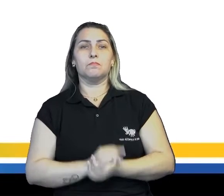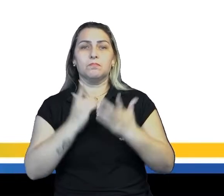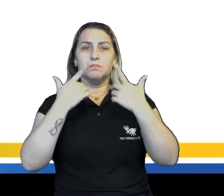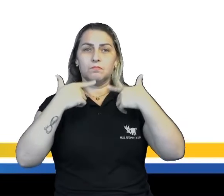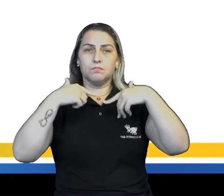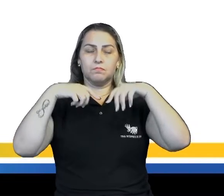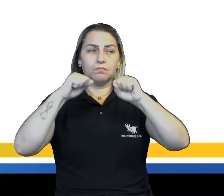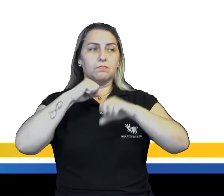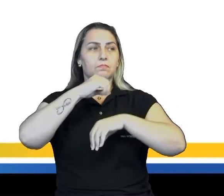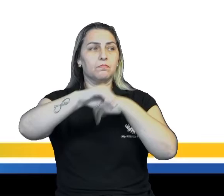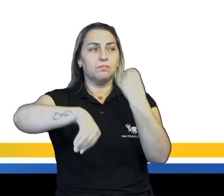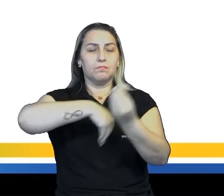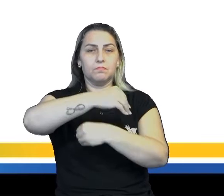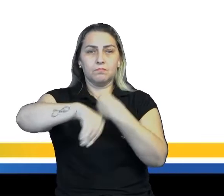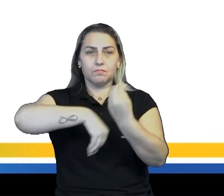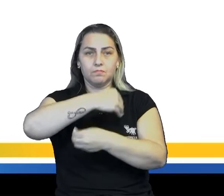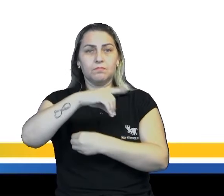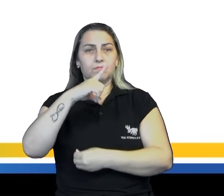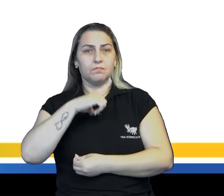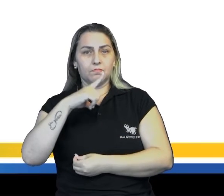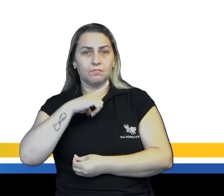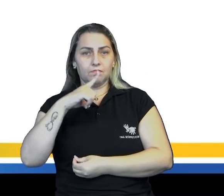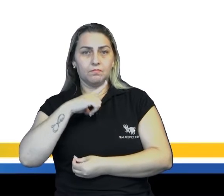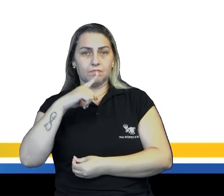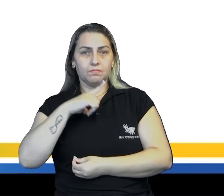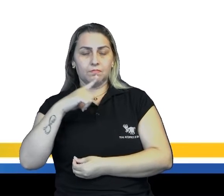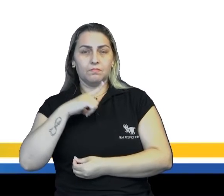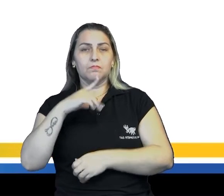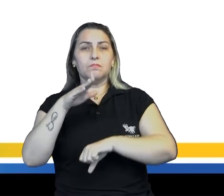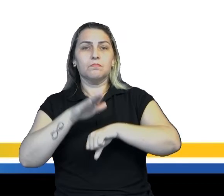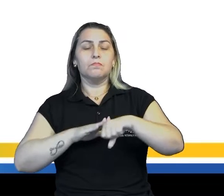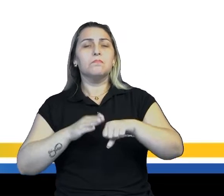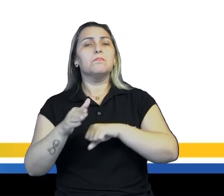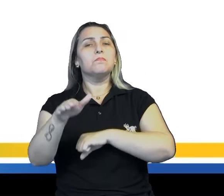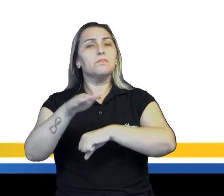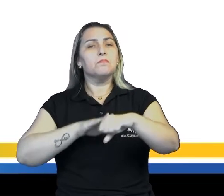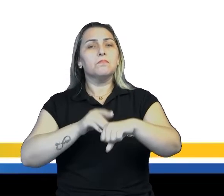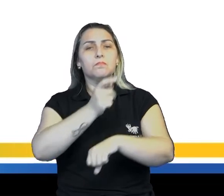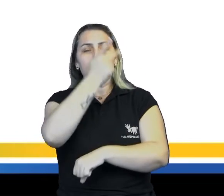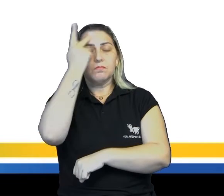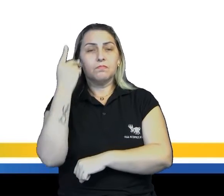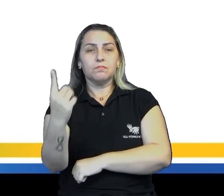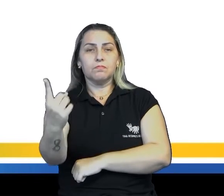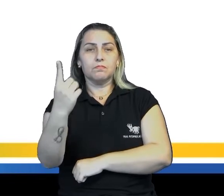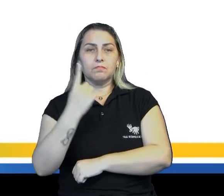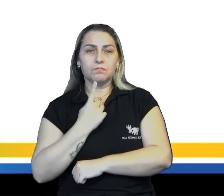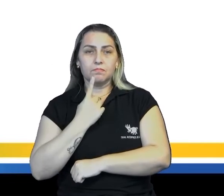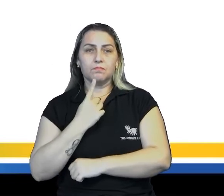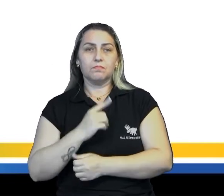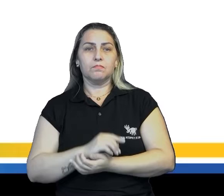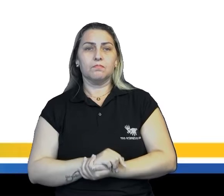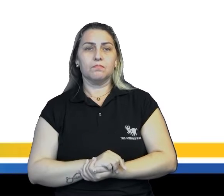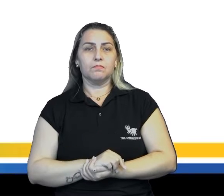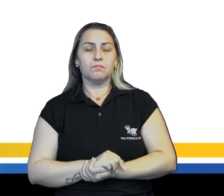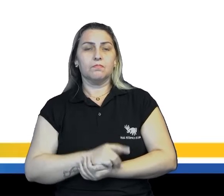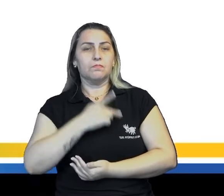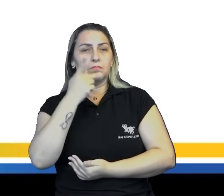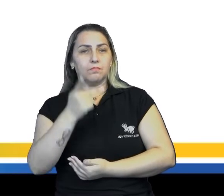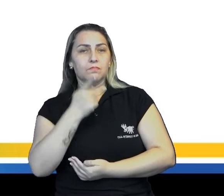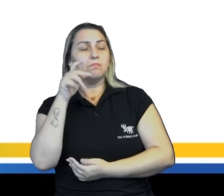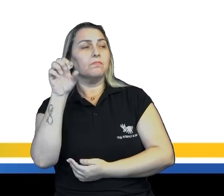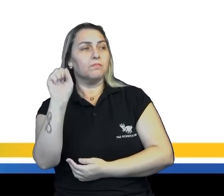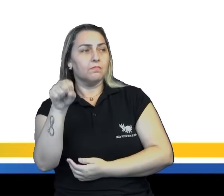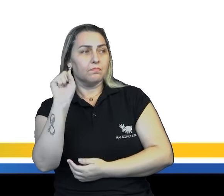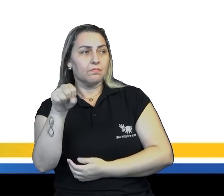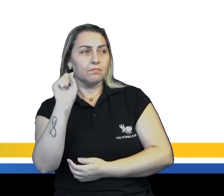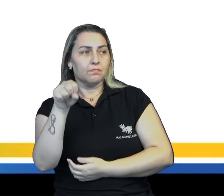A linguagem mista ocorre quando chamamos uma pessoa e ao mesmo tempo acenamos. Quando dizemos